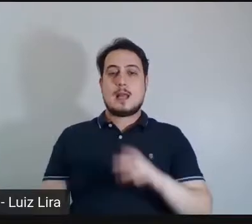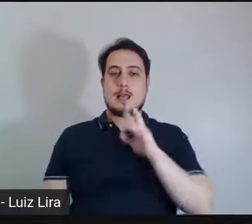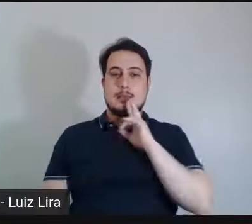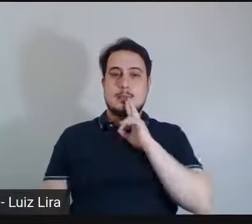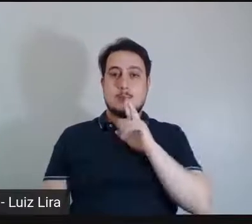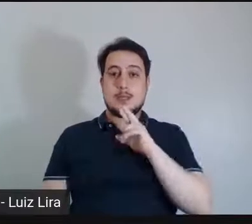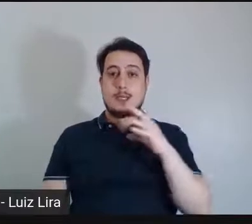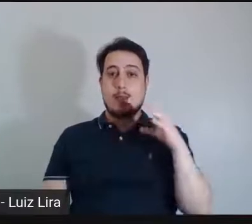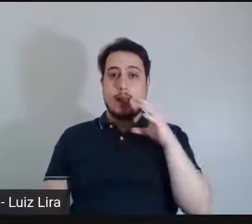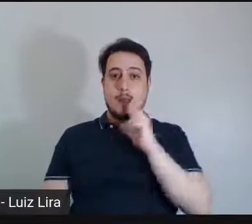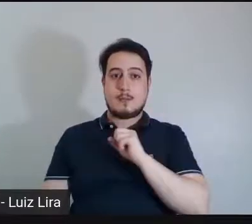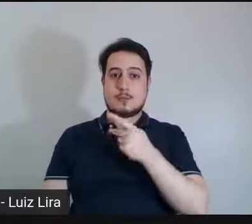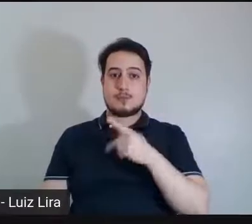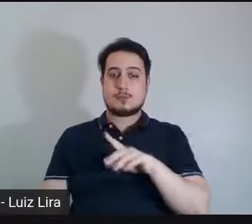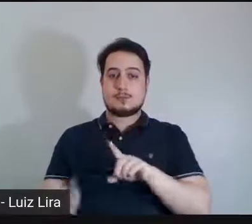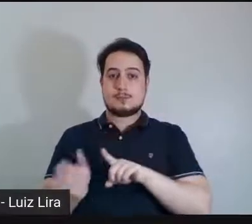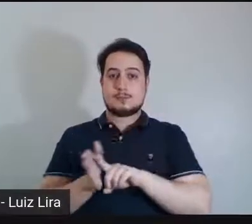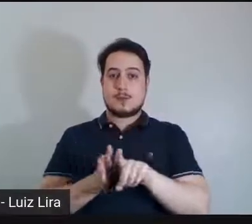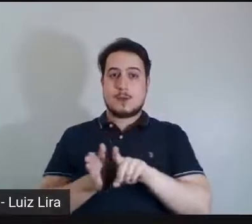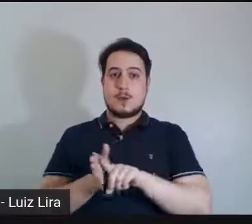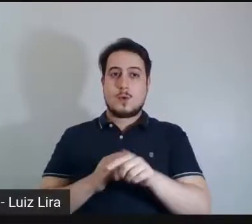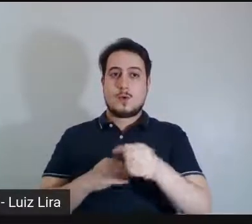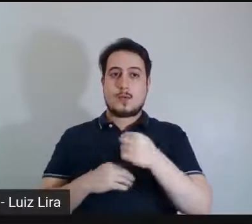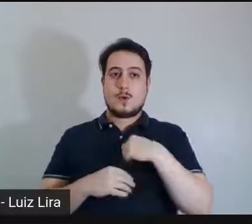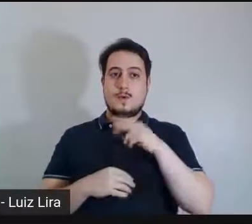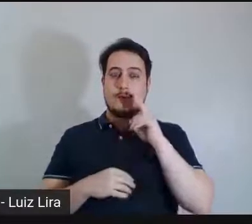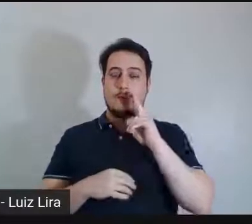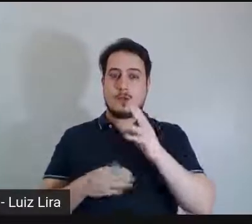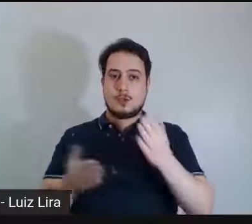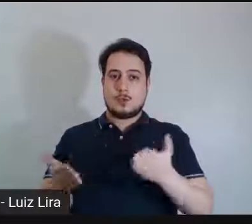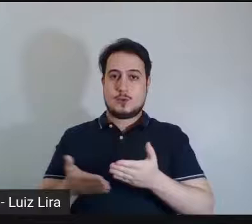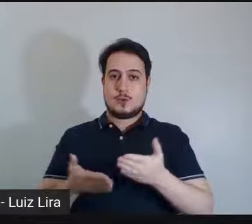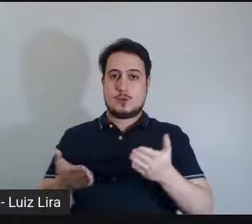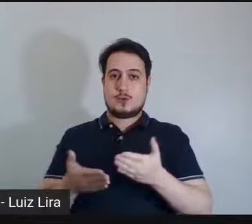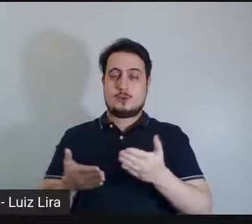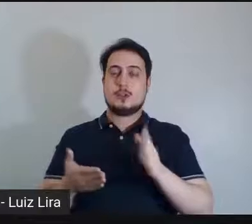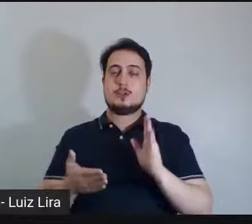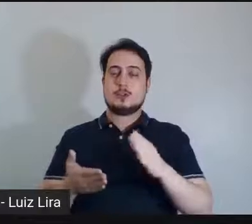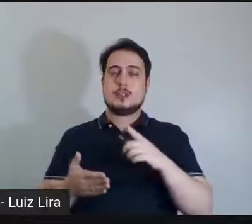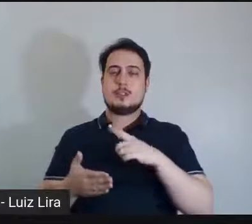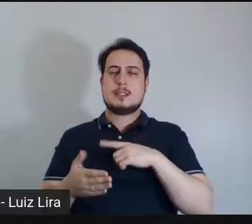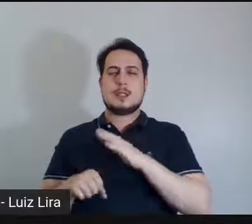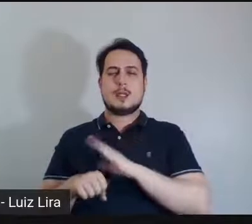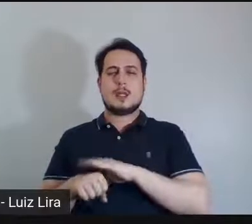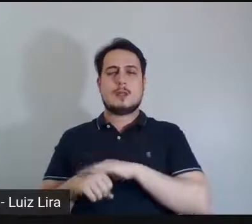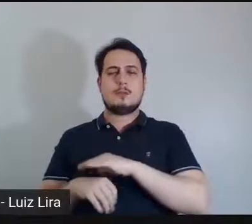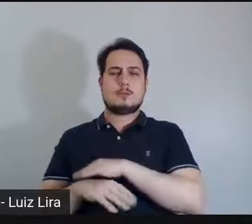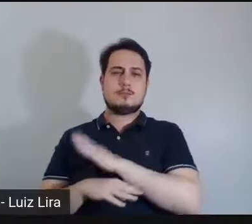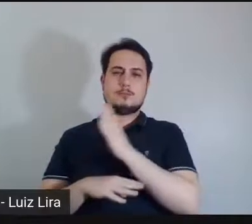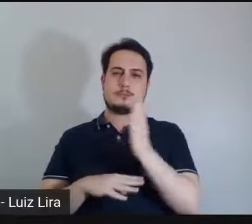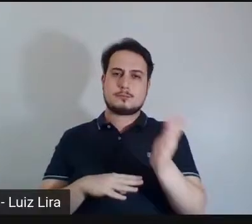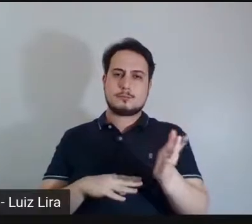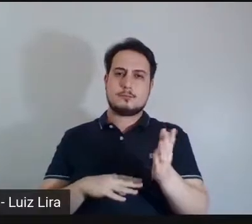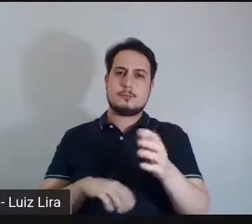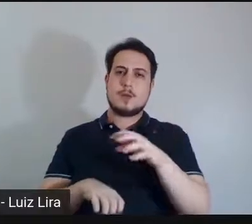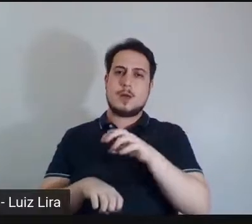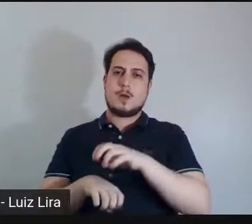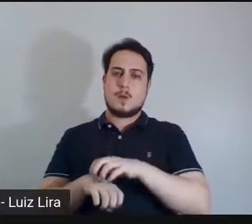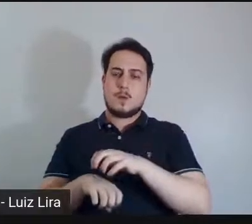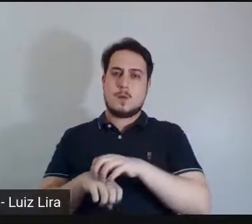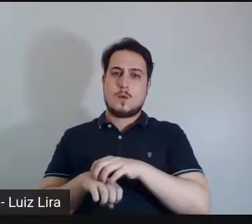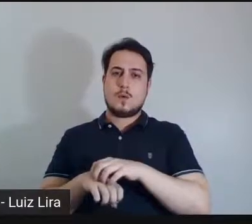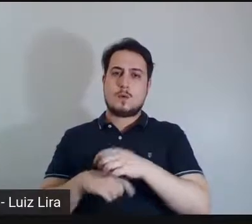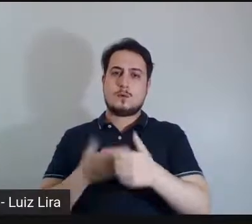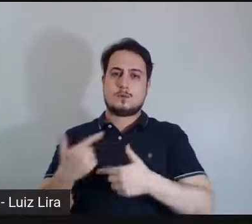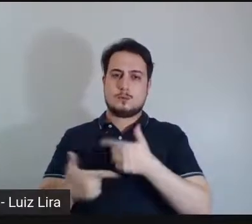brevemente, o que acontece? O que eu vejo hoje, embora já tenha se passado muito tempo disso, os órgãos já estão um pouco acomodados com as